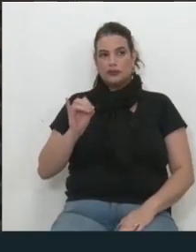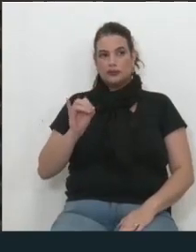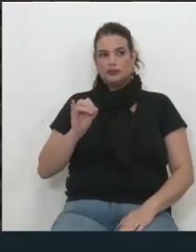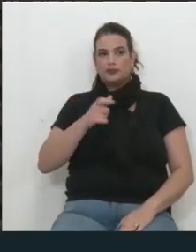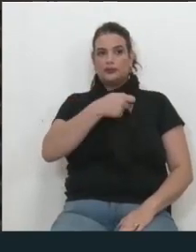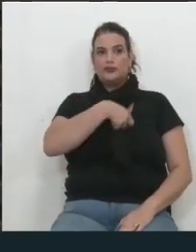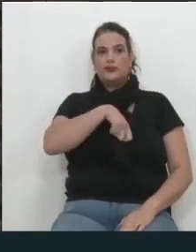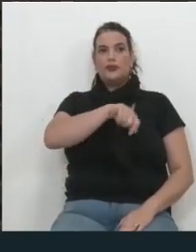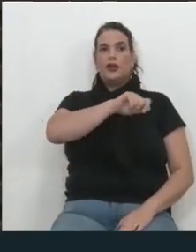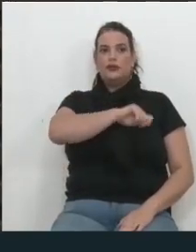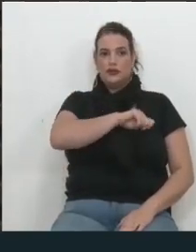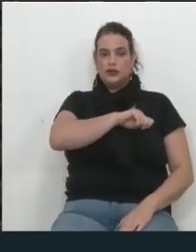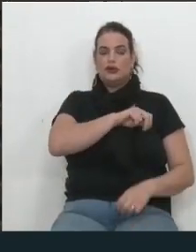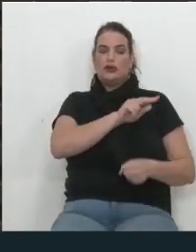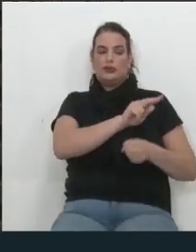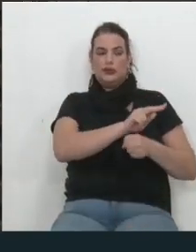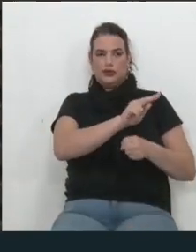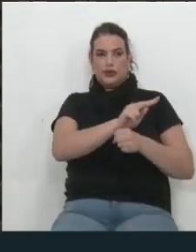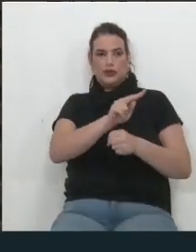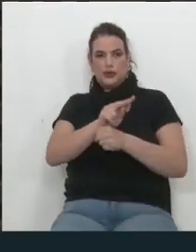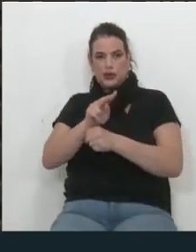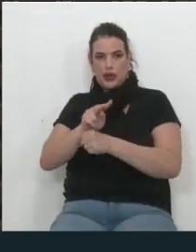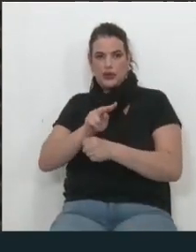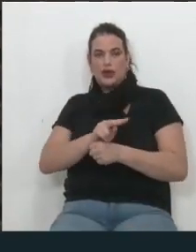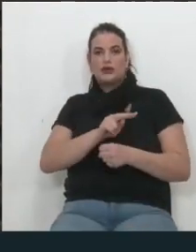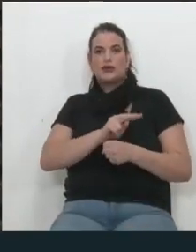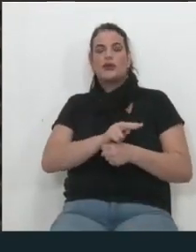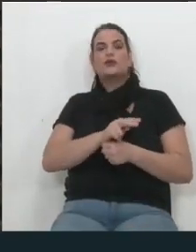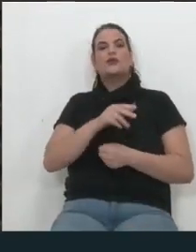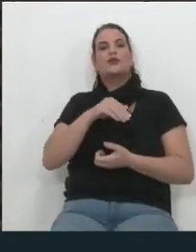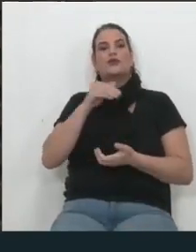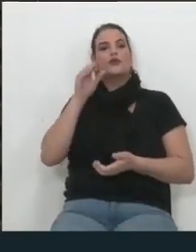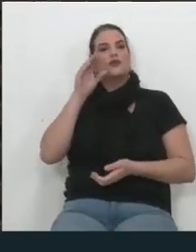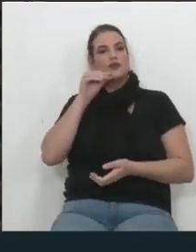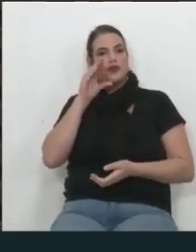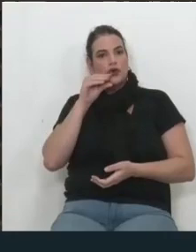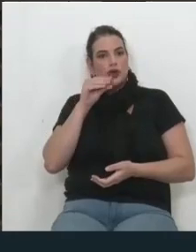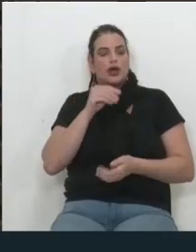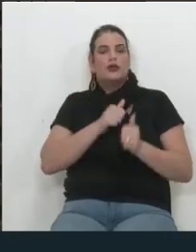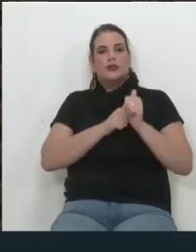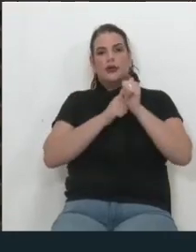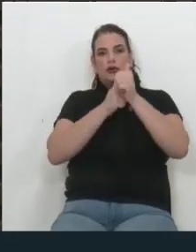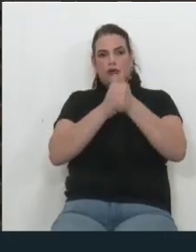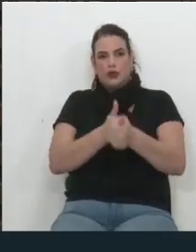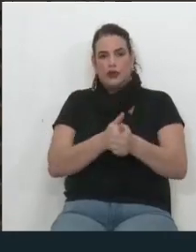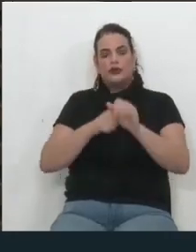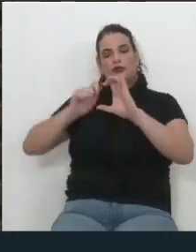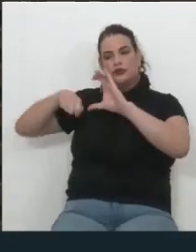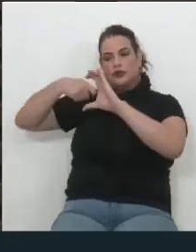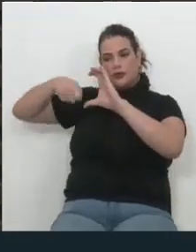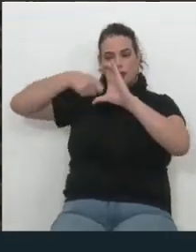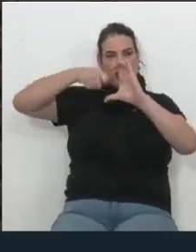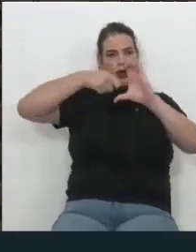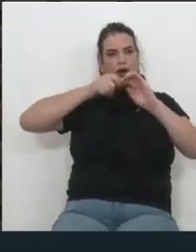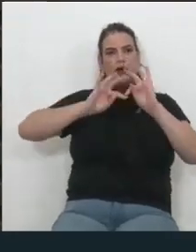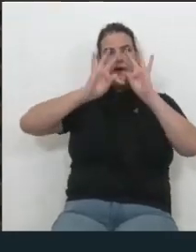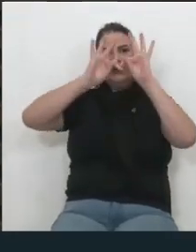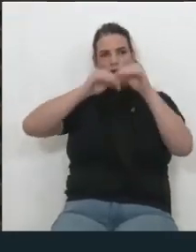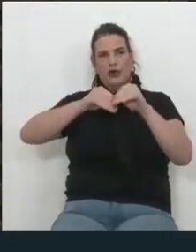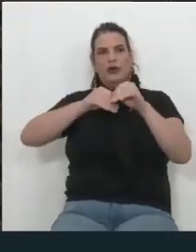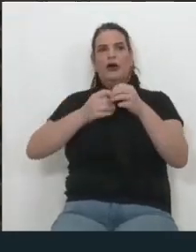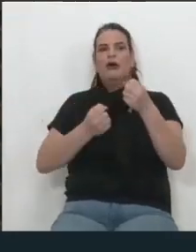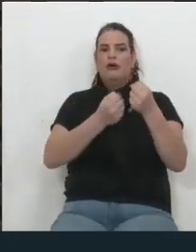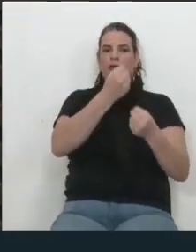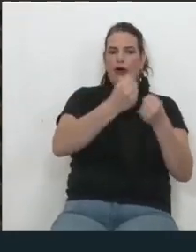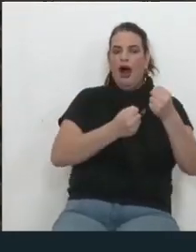o Ministério Público mandasse, enviasse funcionários para poder acompanhar e filmar tudo aquilo, e também com carro e moto,